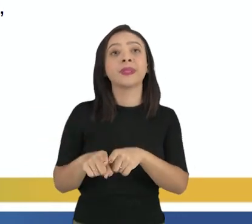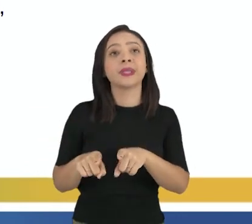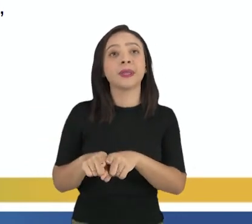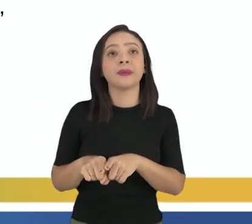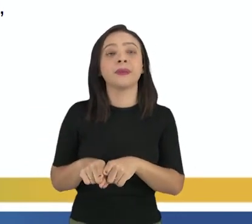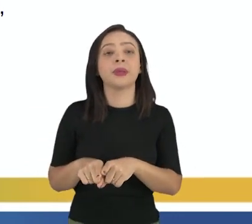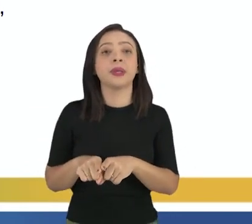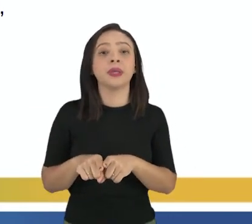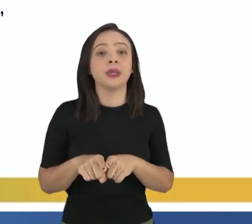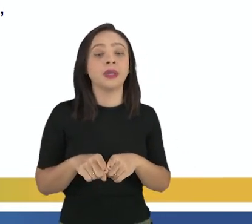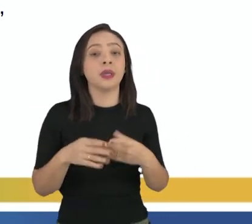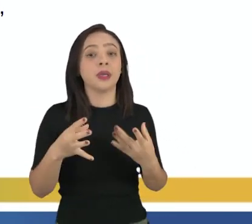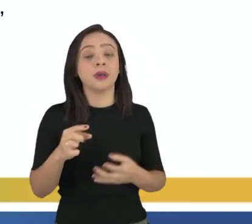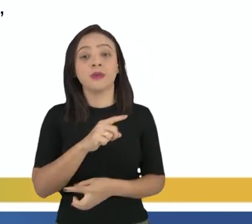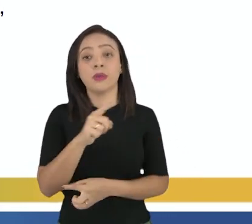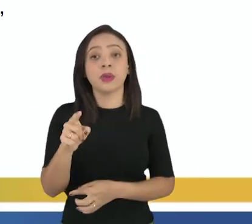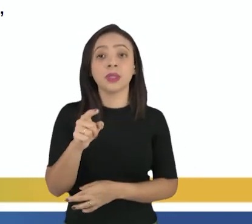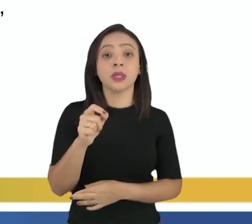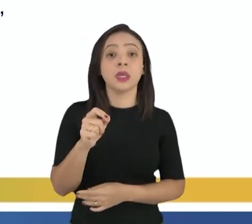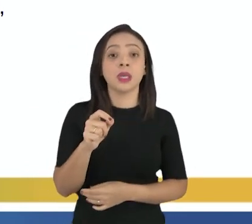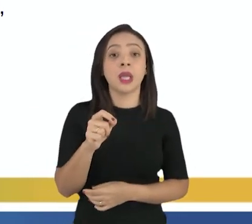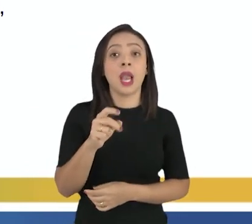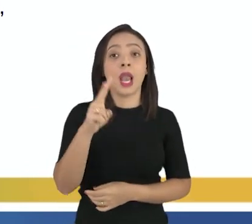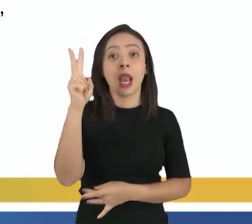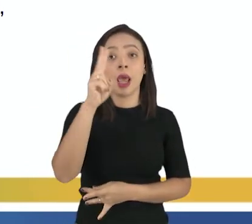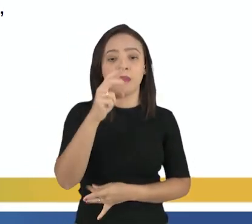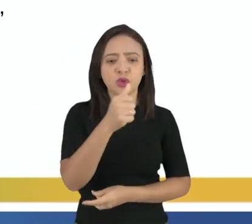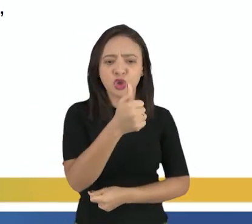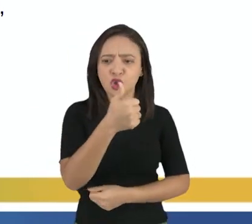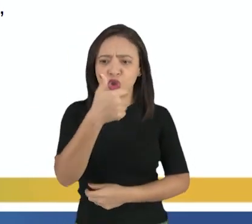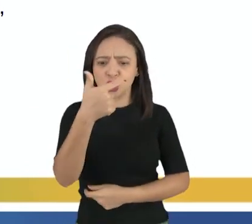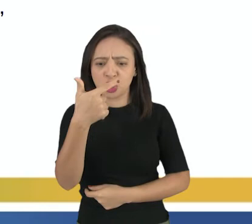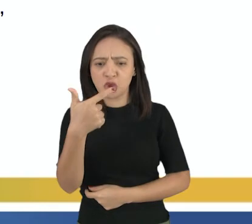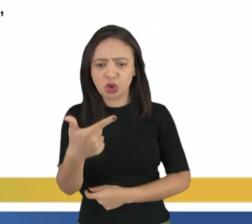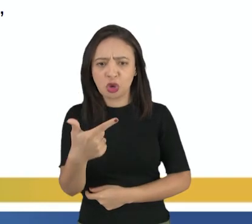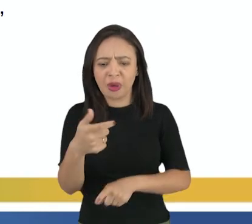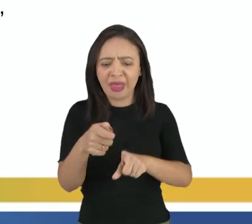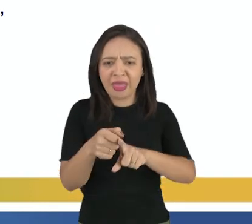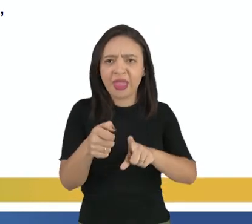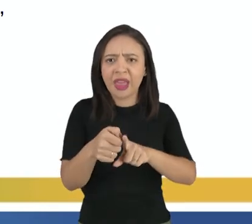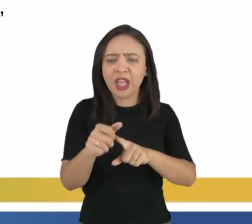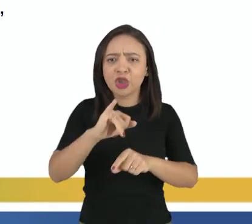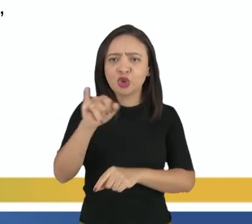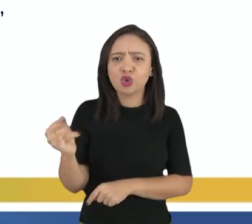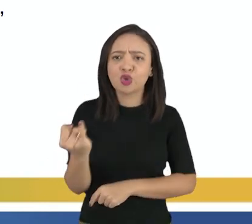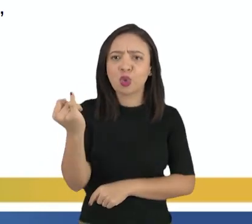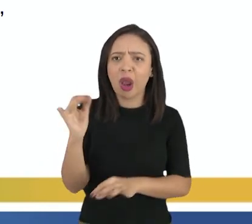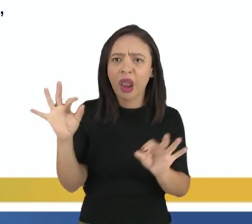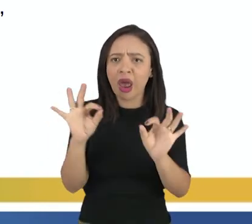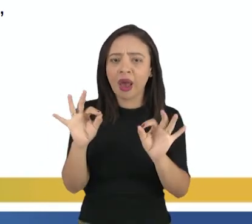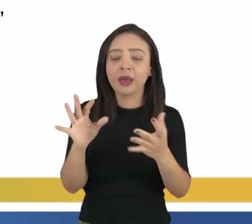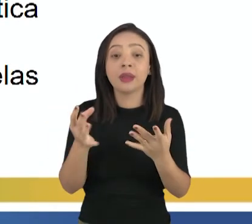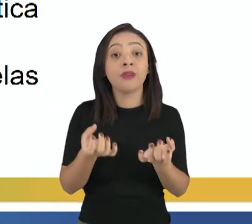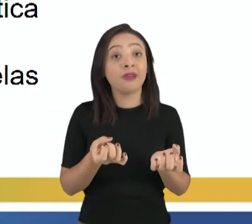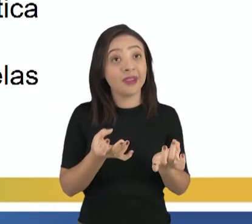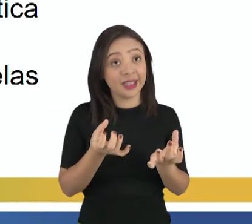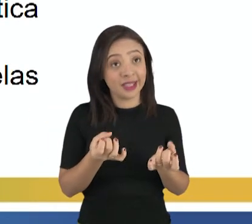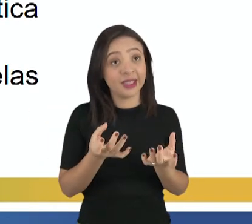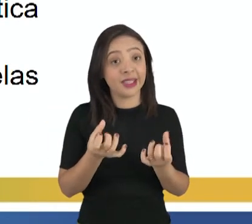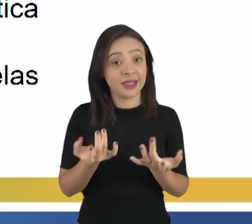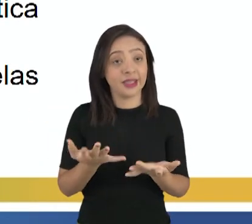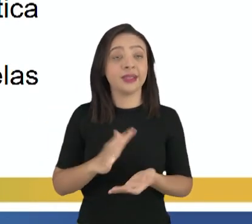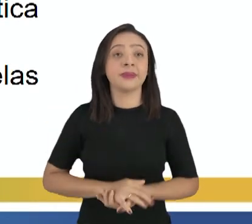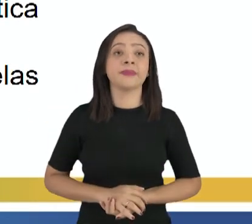ao mesmo tempo para quê? Para que você lembre, ó, é 12 vezes sem juros. Então, ele está te vendendo